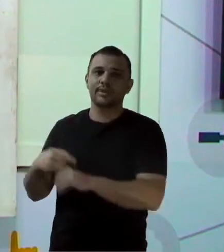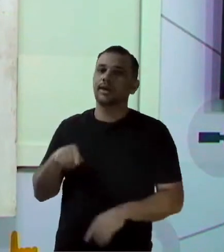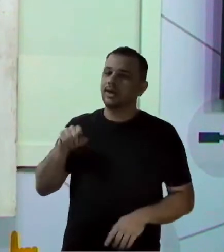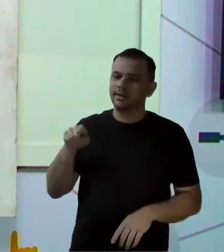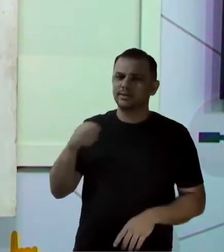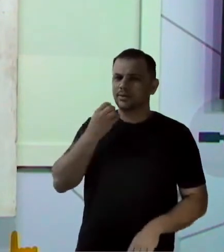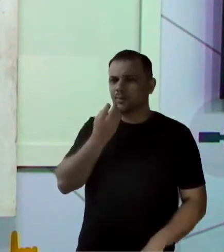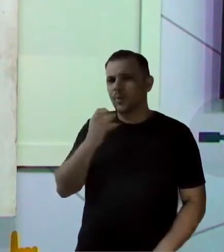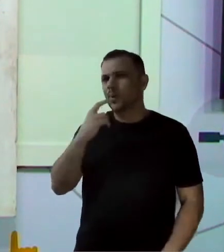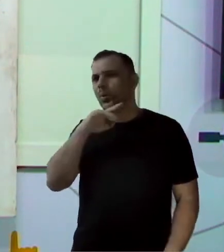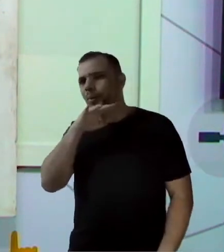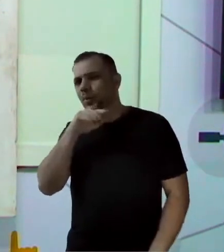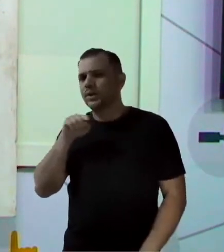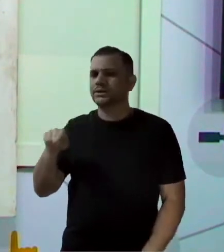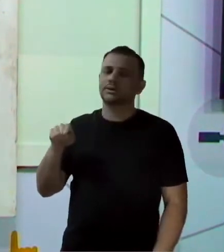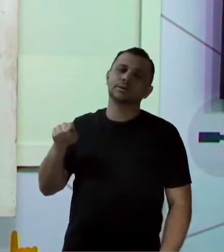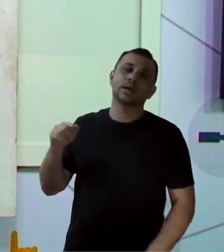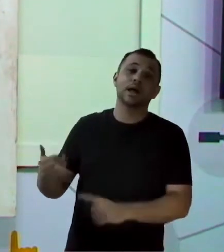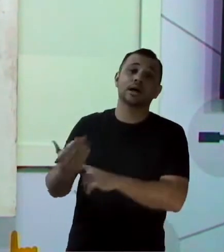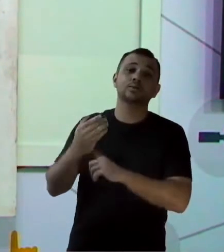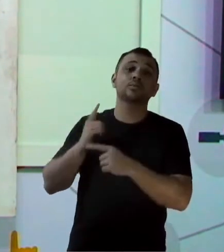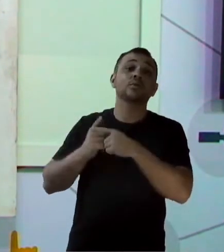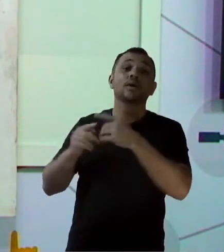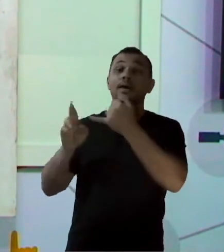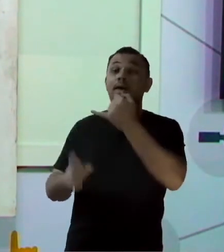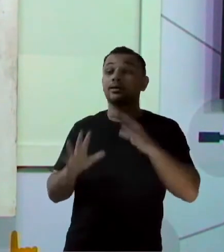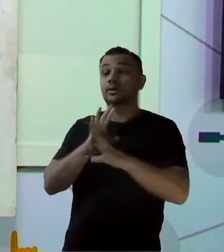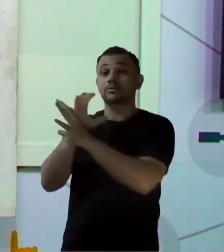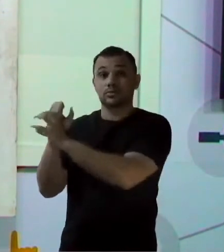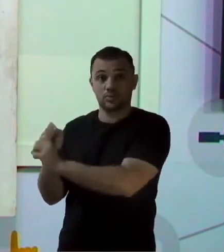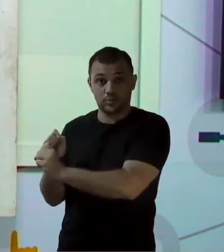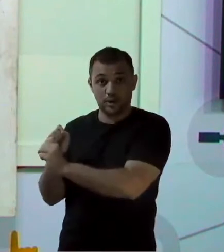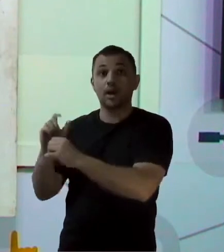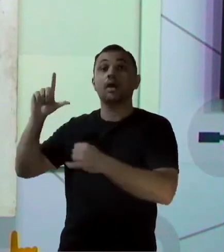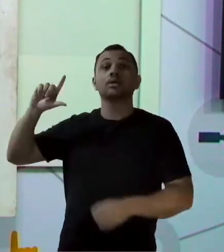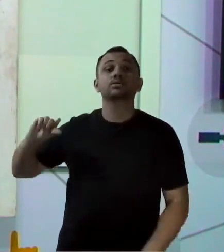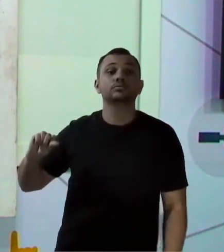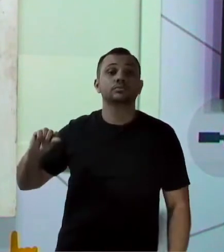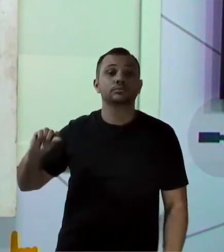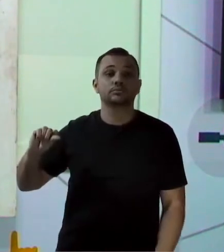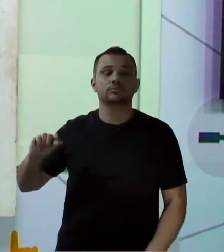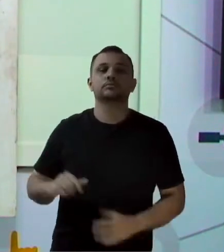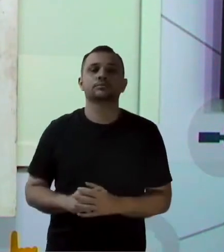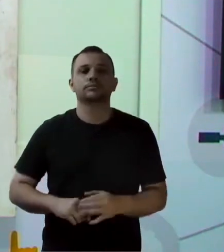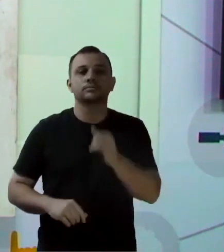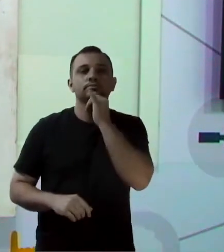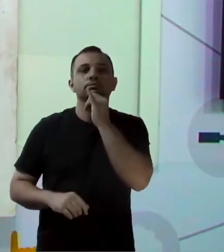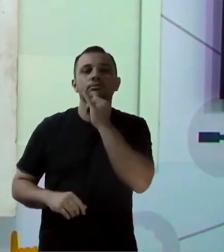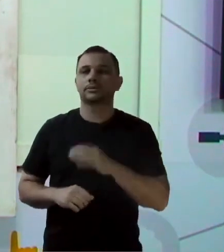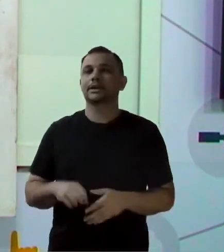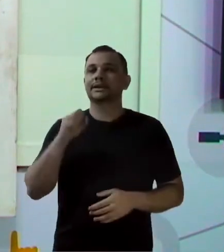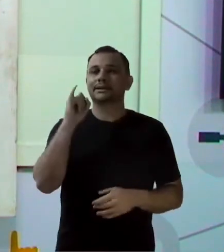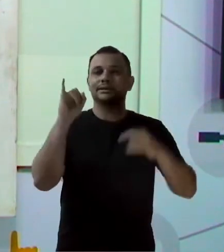resistência total. Deixa eu dar uma dica para vocês interessante. Por exemplo, se aqui for 3, 6,